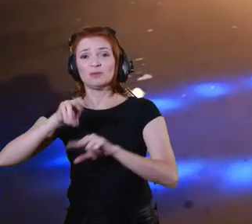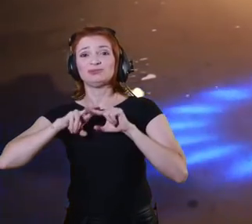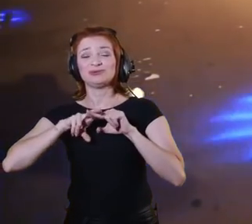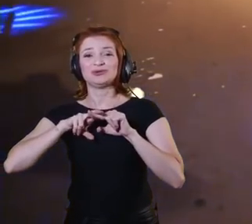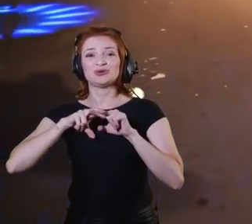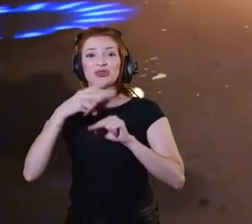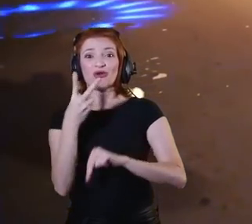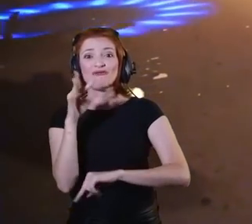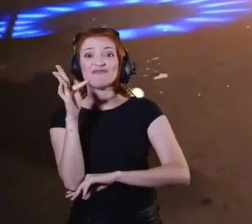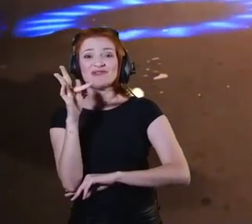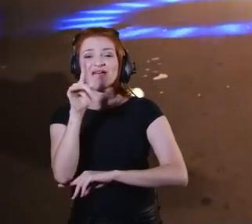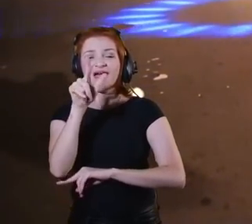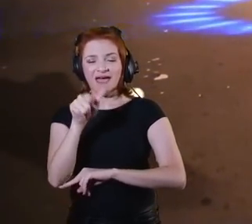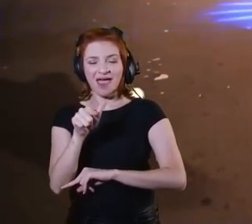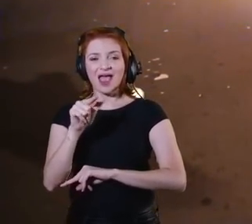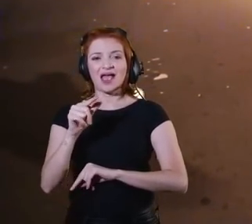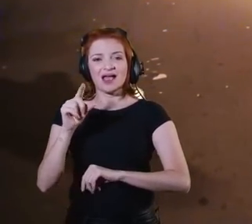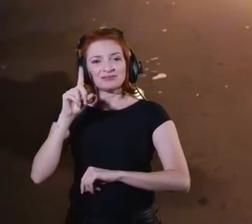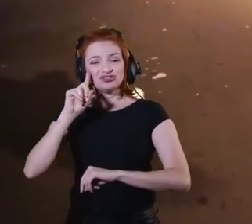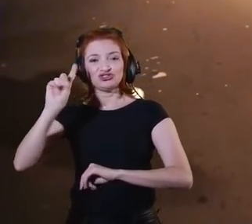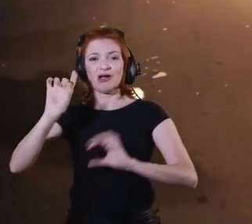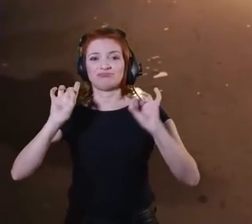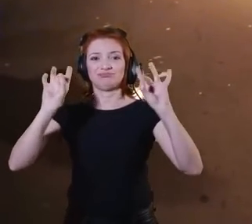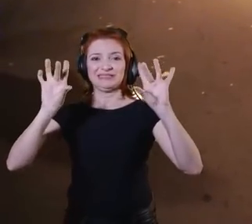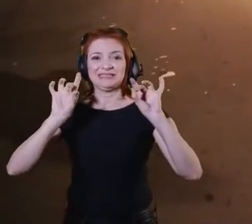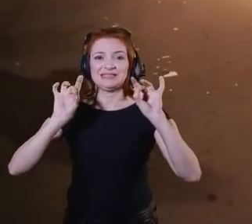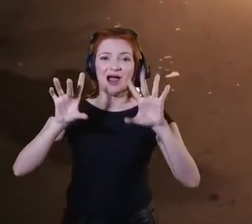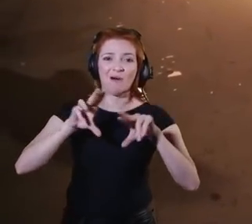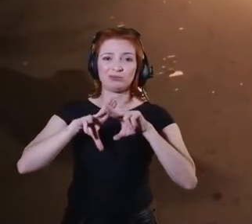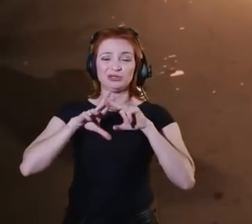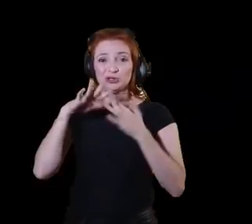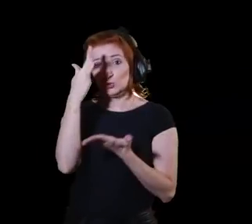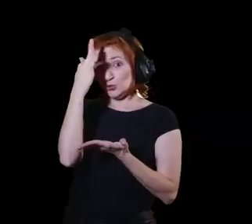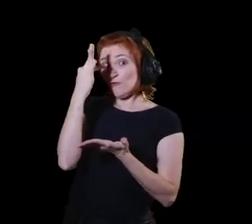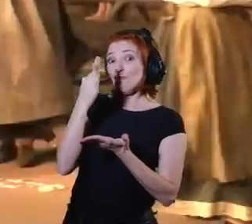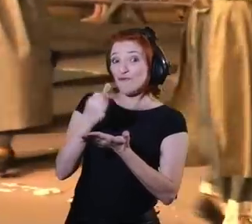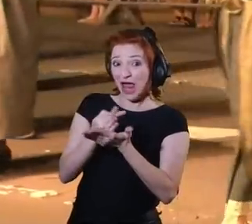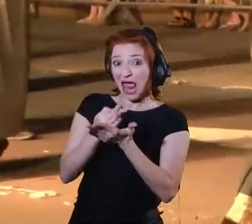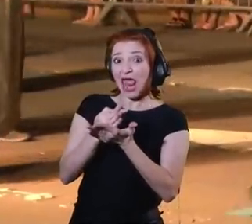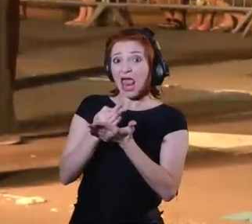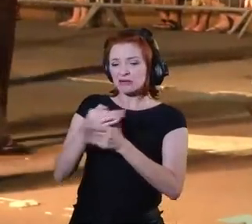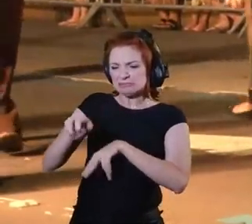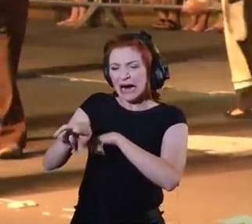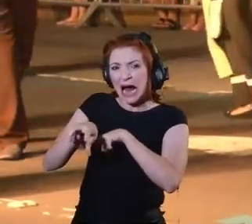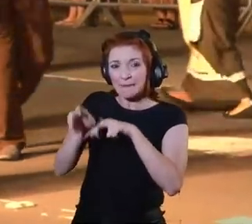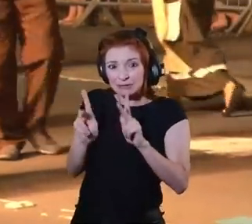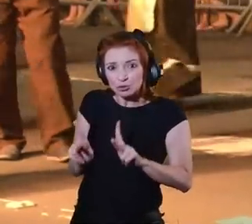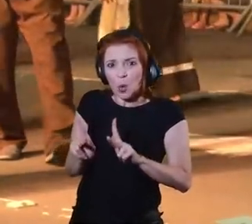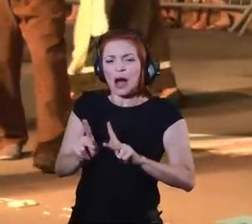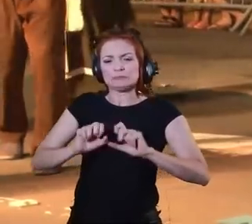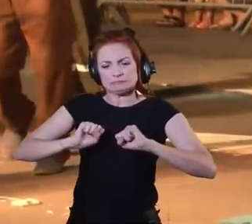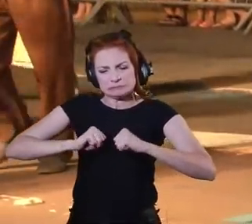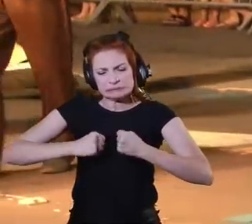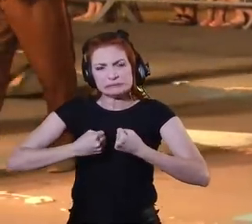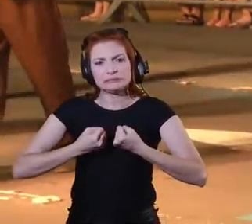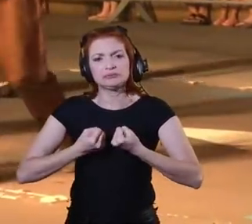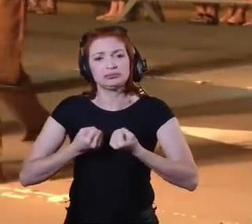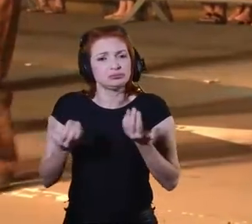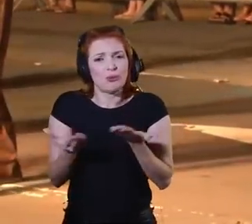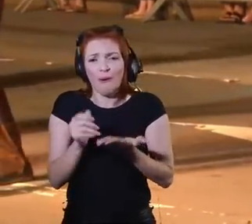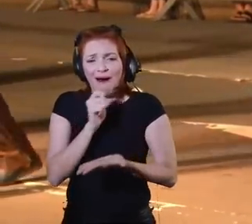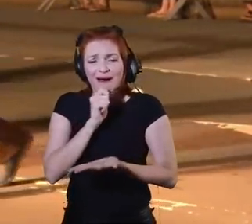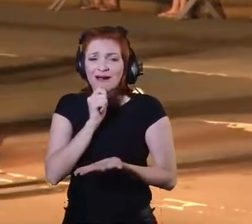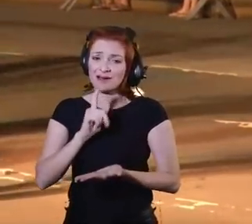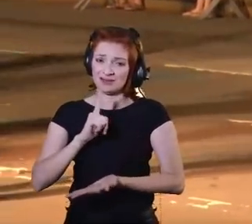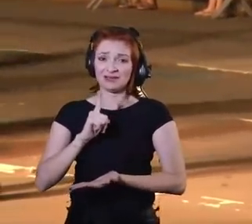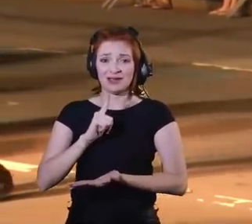romaria votiva ali em Caravaggio. A fé, ela moveu os colonos, ela fez parte e faz parte ainda. Por isso, quando